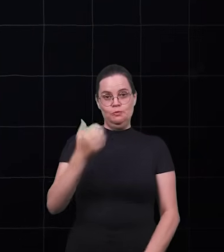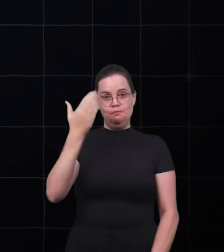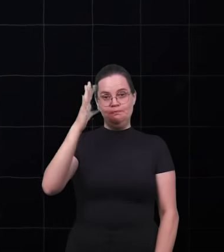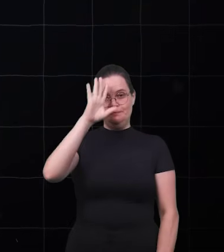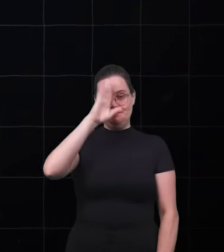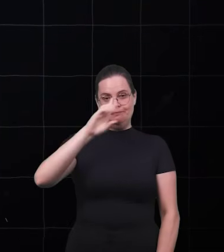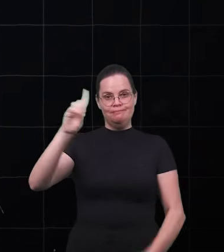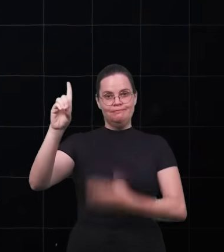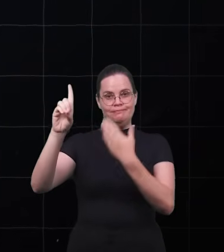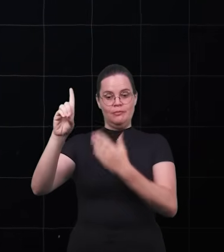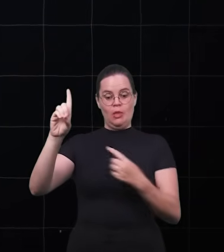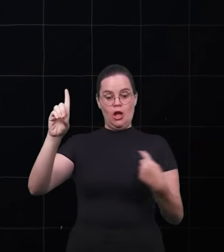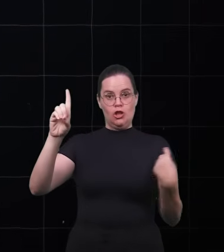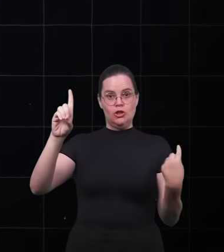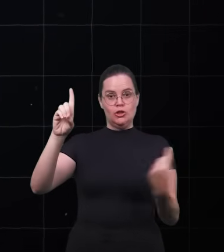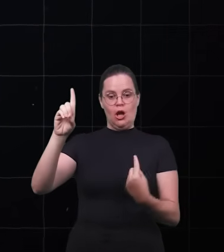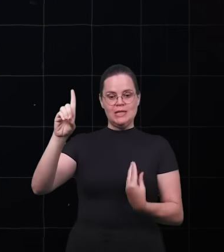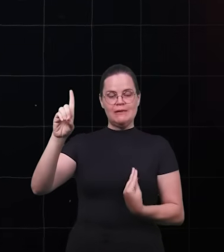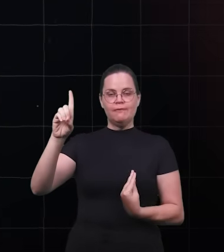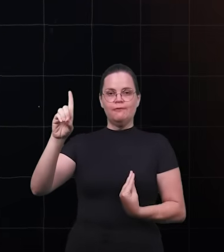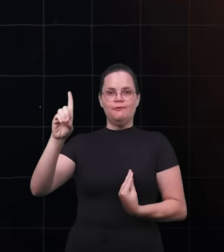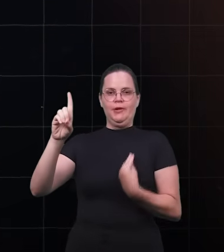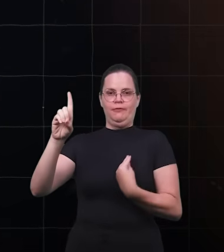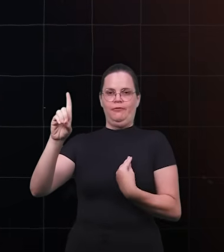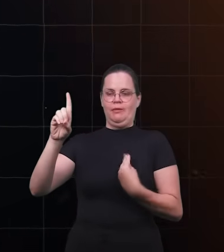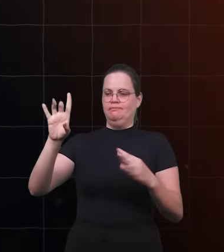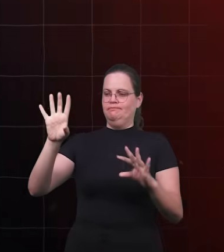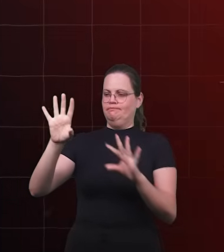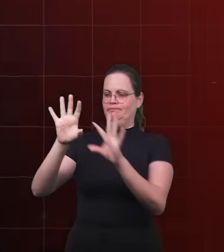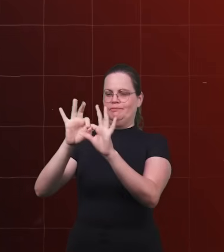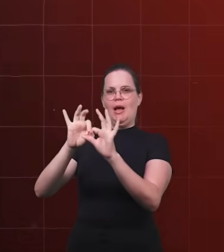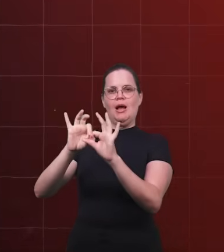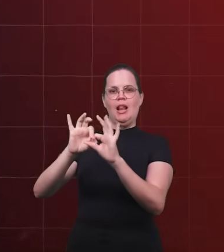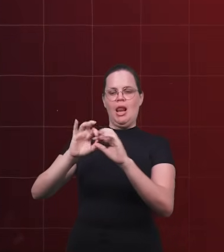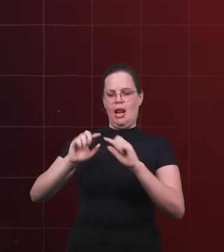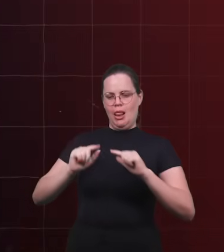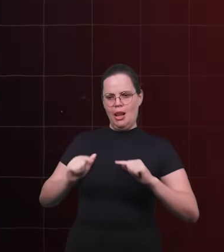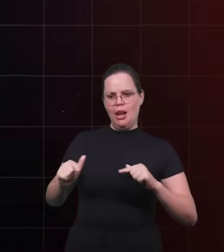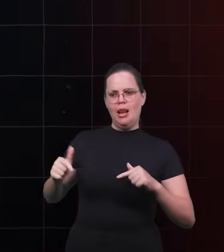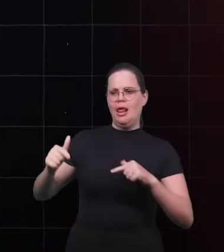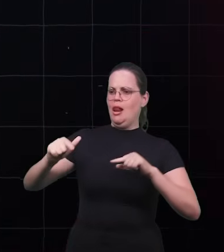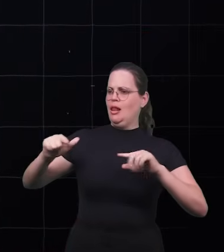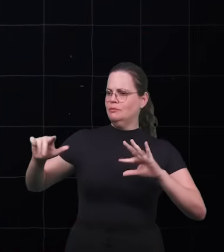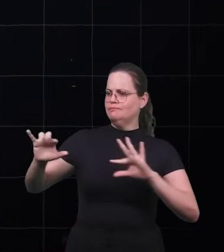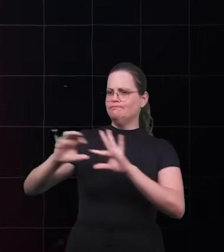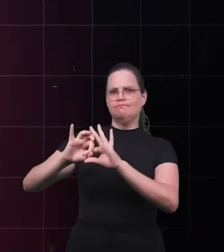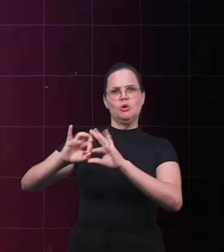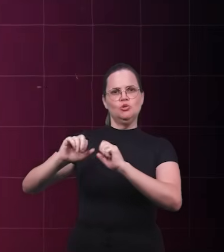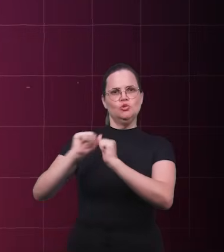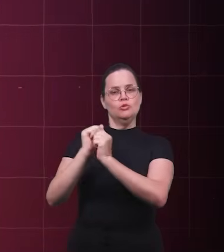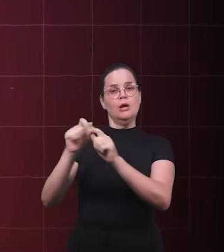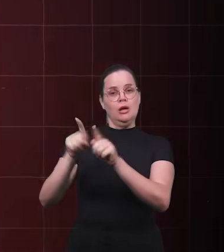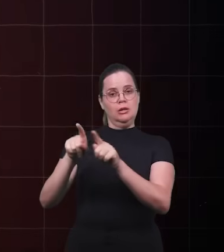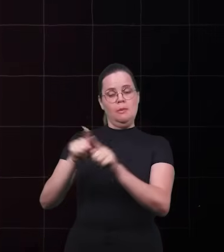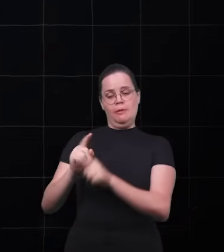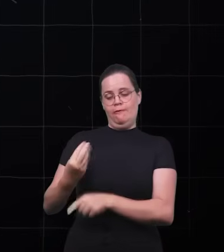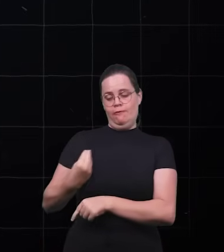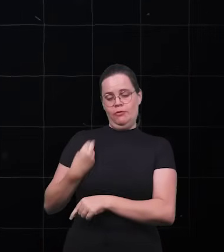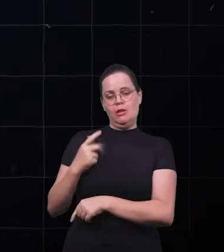nele vivemos e nos movemos e existimos. Então a nossa